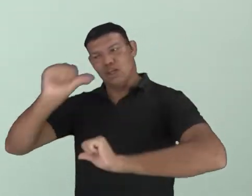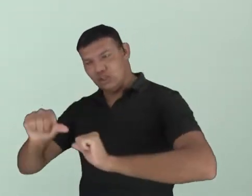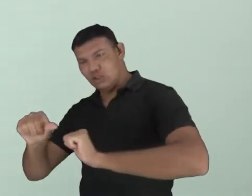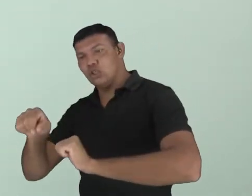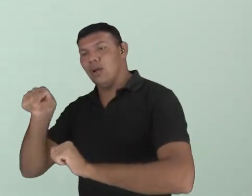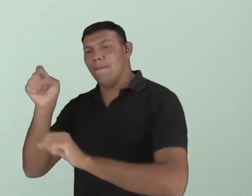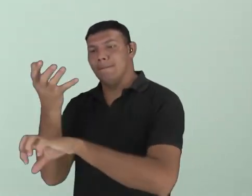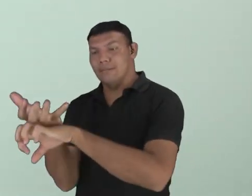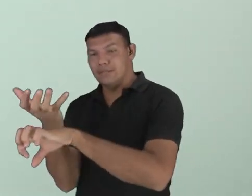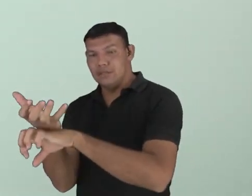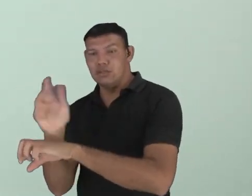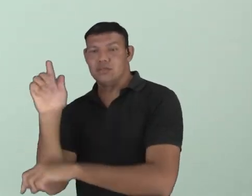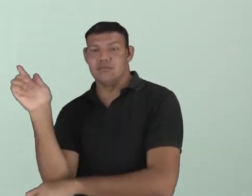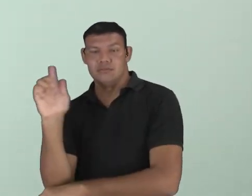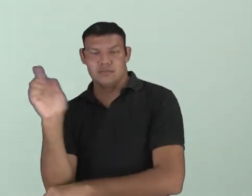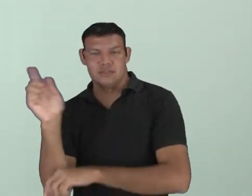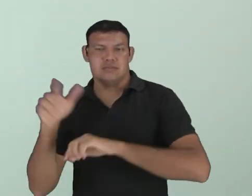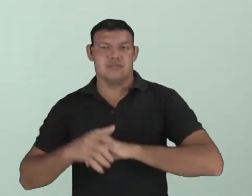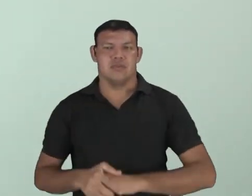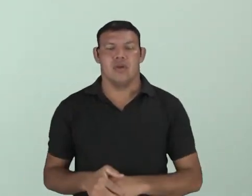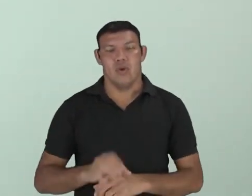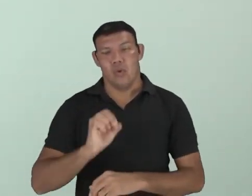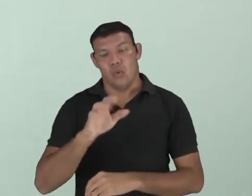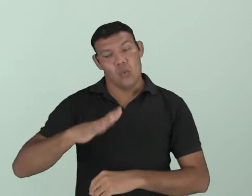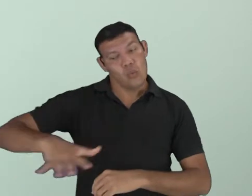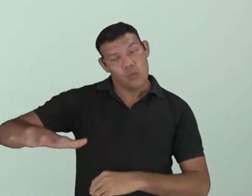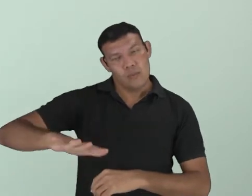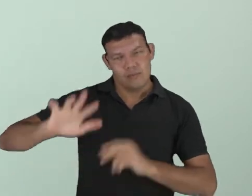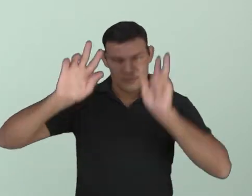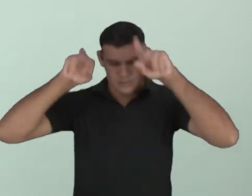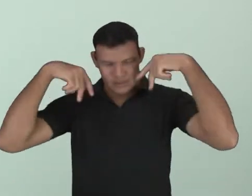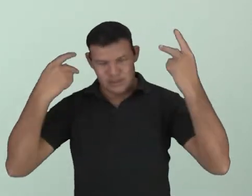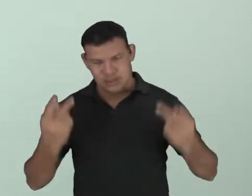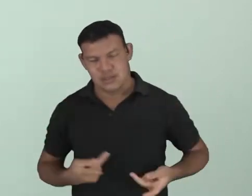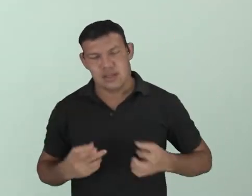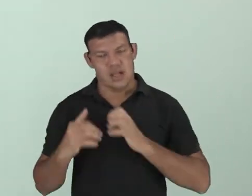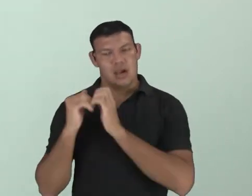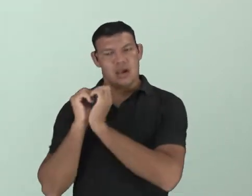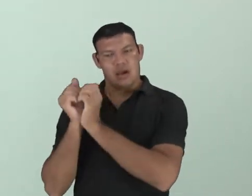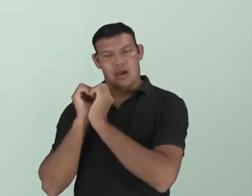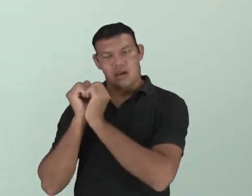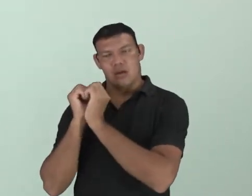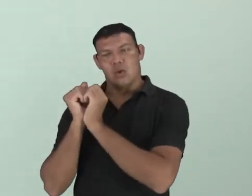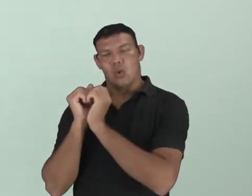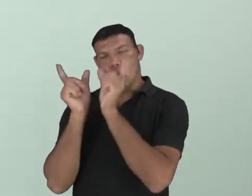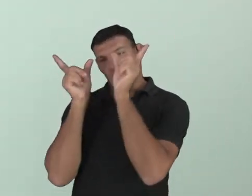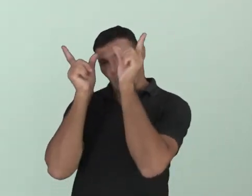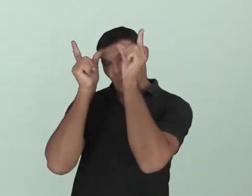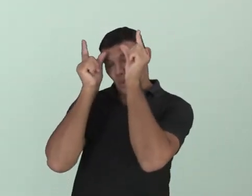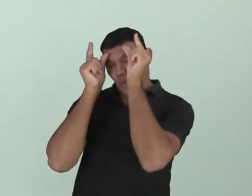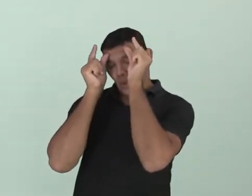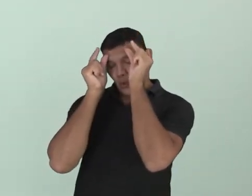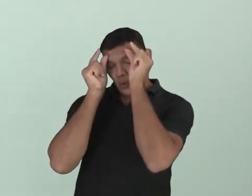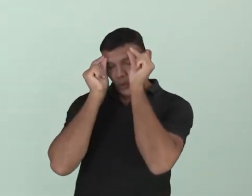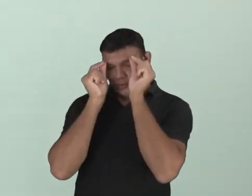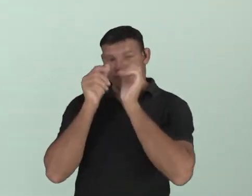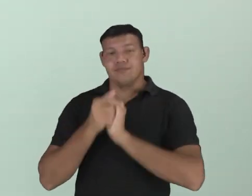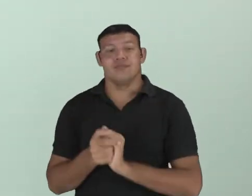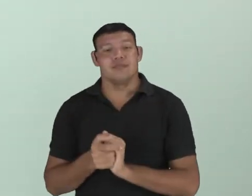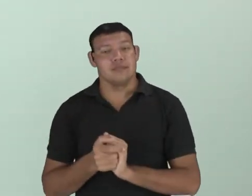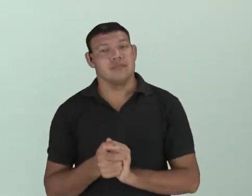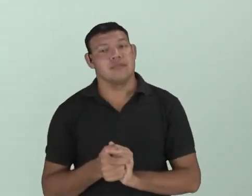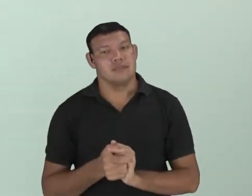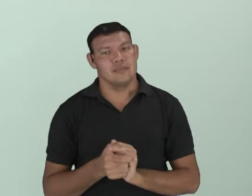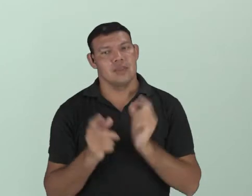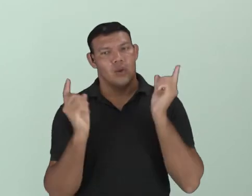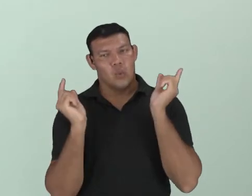disciplina de geografia, área de humanas, que vai fazer com que o teu cérebro relaxe um pouco e vai atuar em lados diferentes